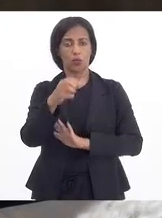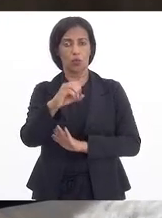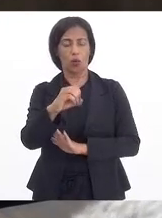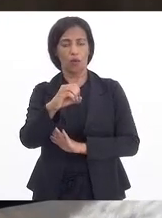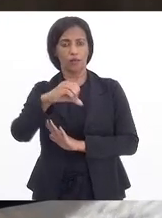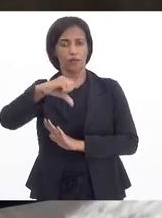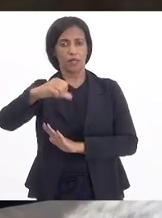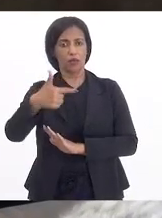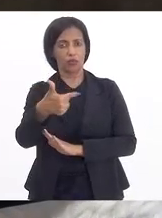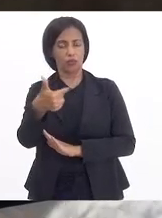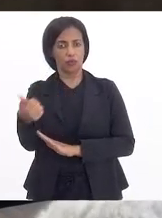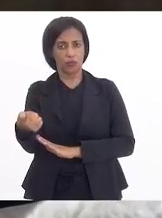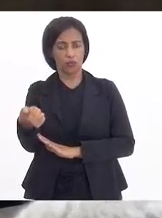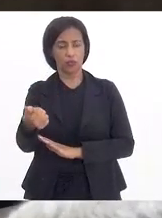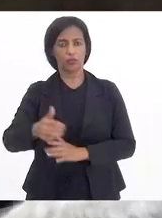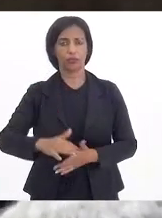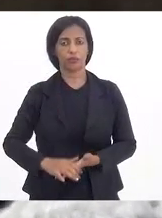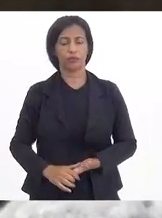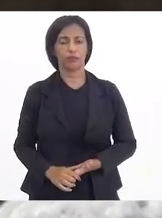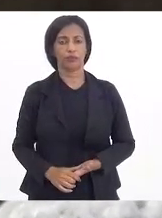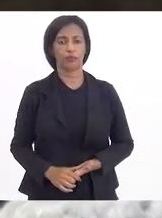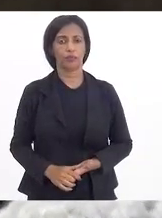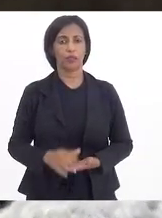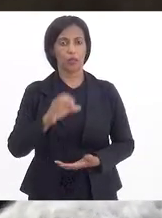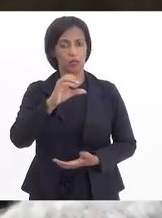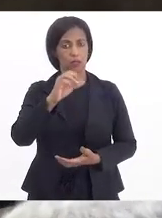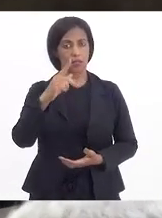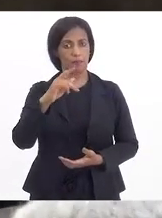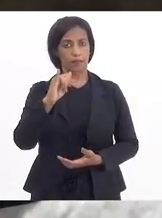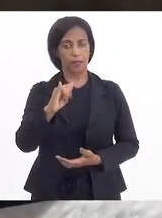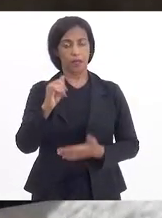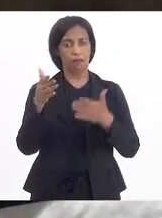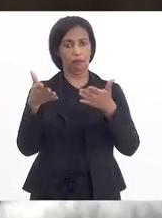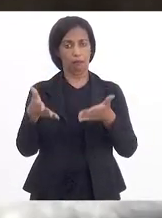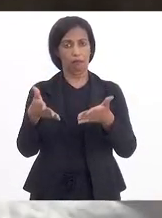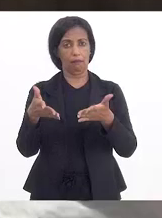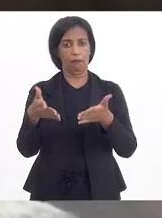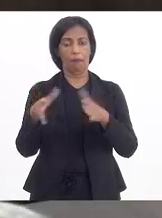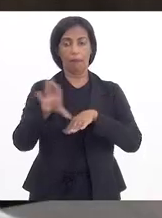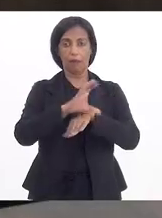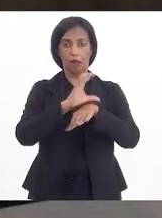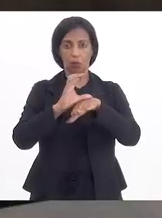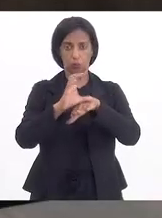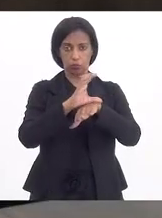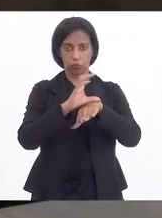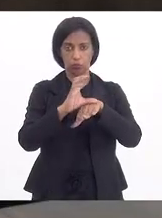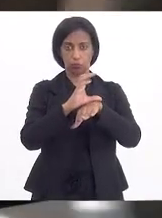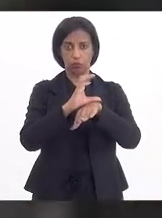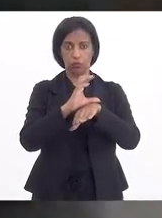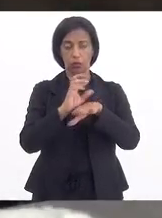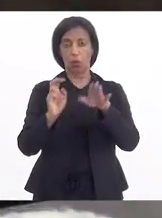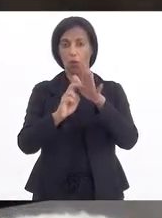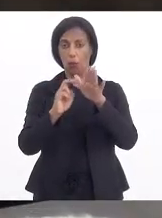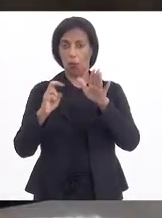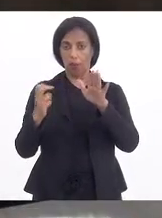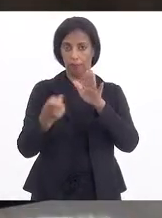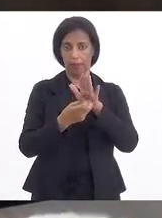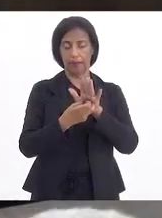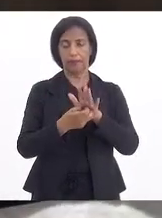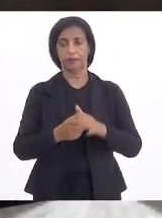90 de 2021 da CPI é pela constitucionalidade com